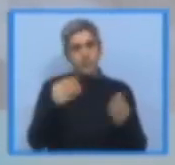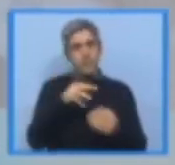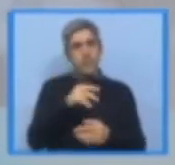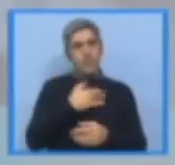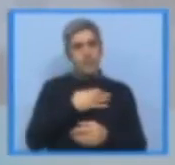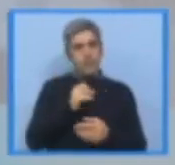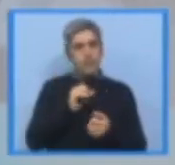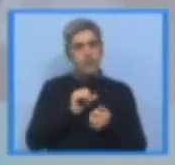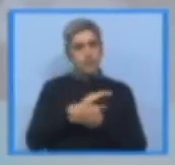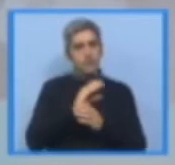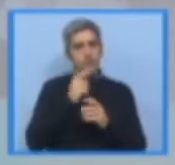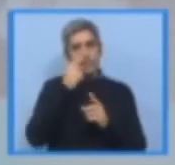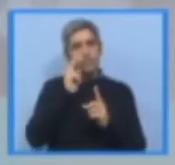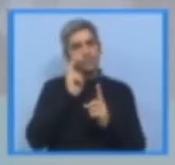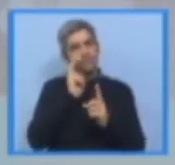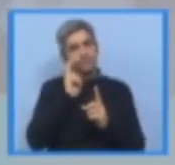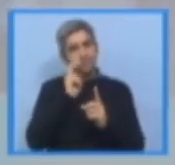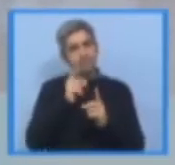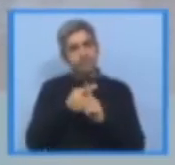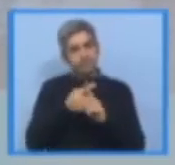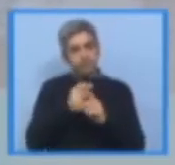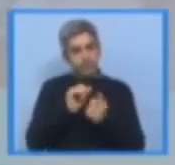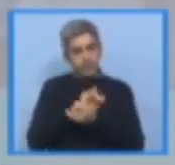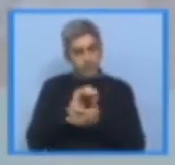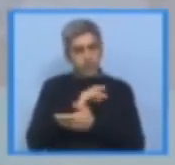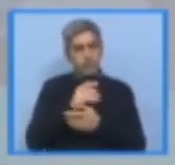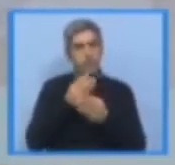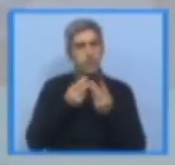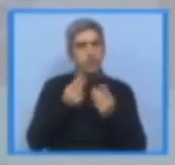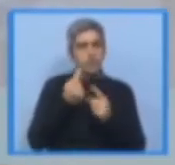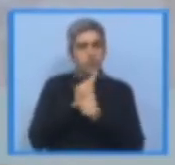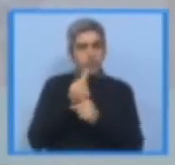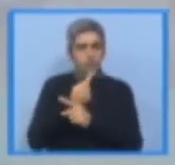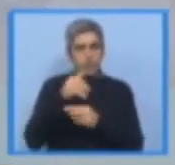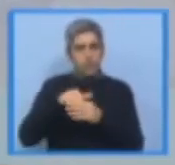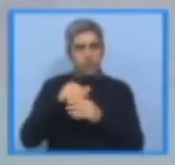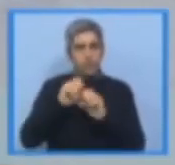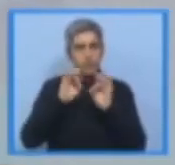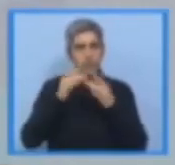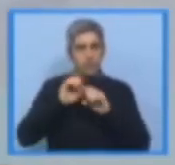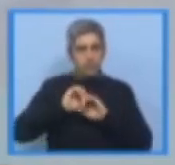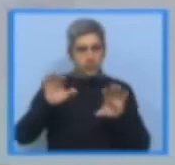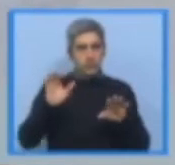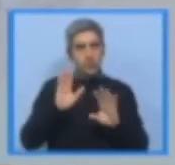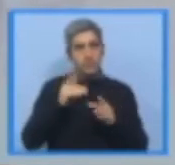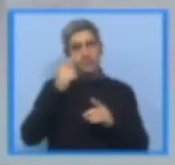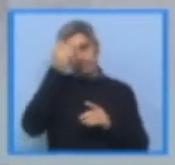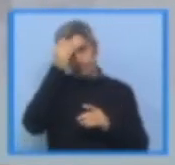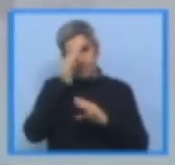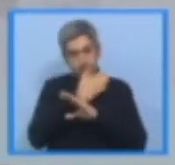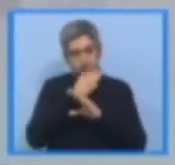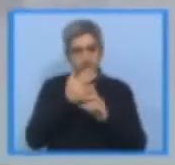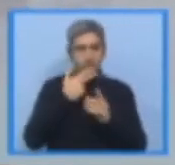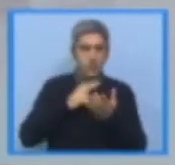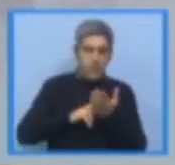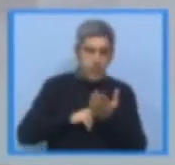para os seguidores dos média, para aqueles que olham para os produtos, para os conteúdos que são publicados e têm que discernir entre